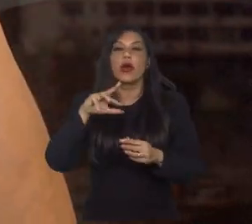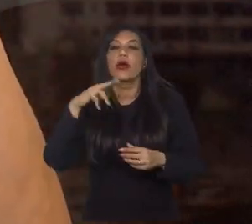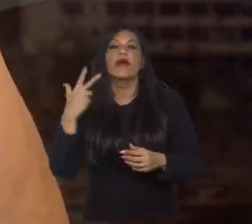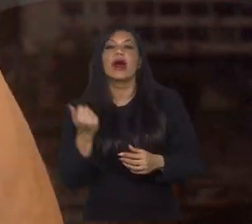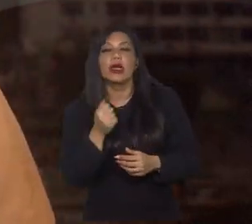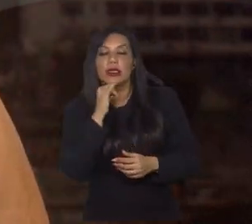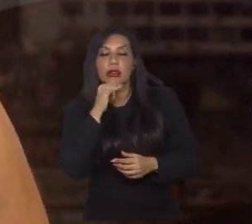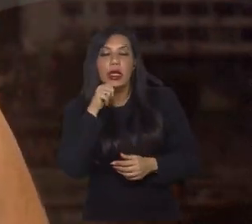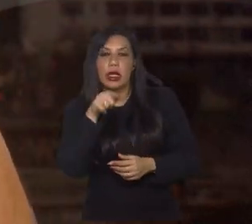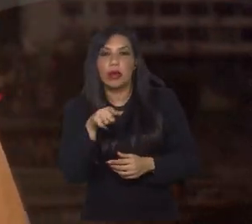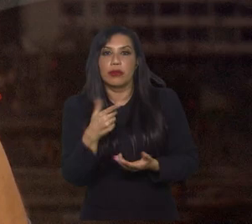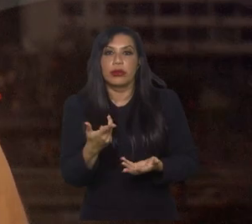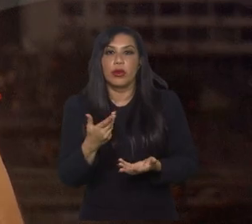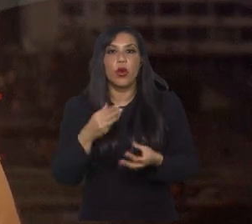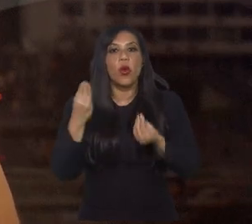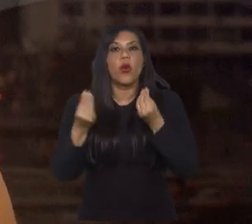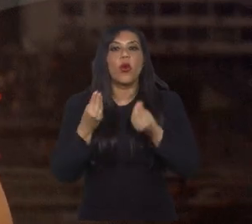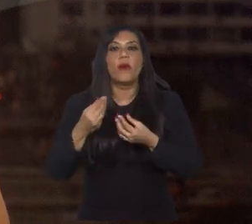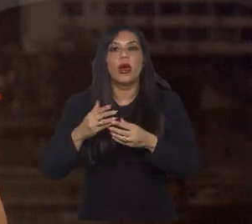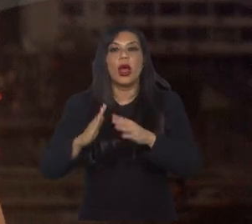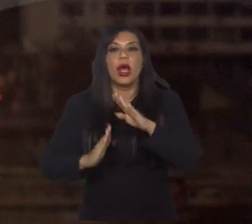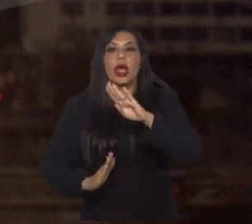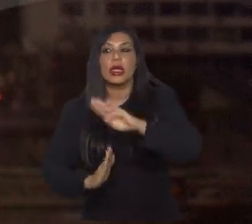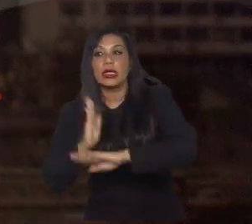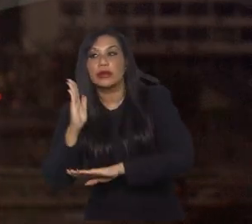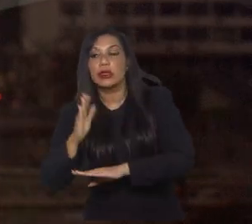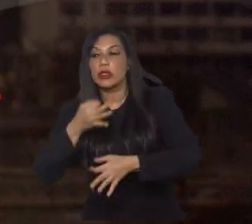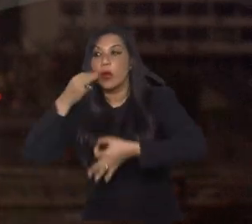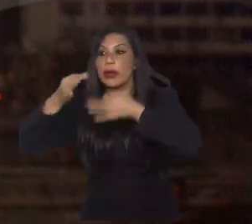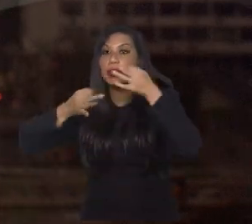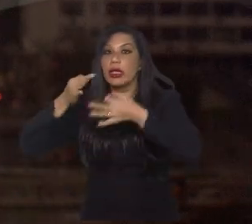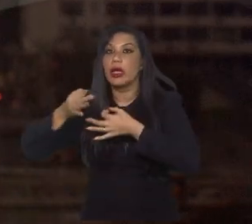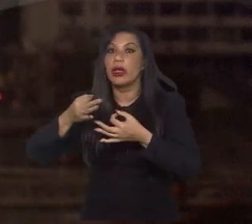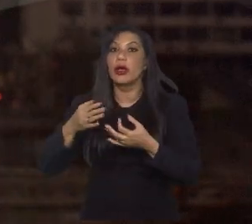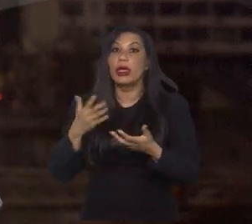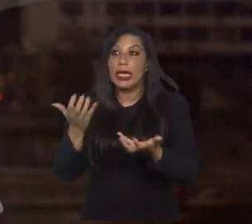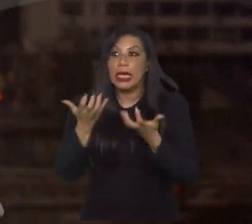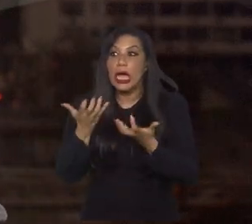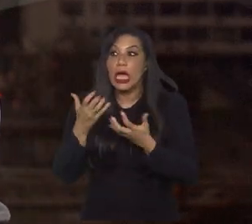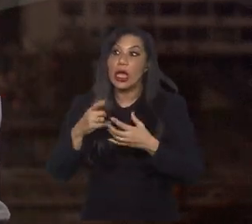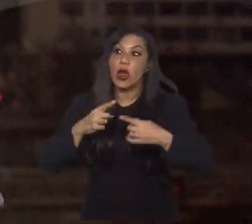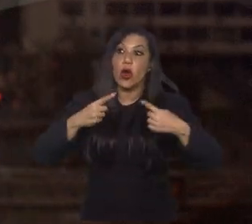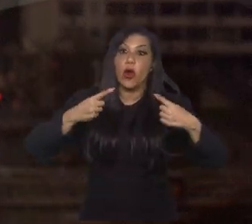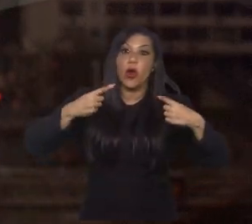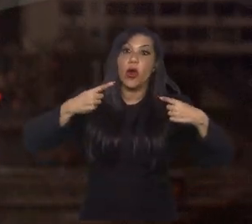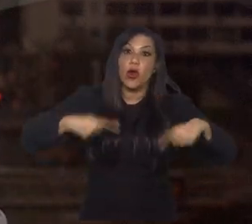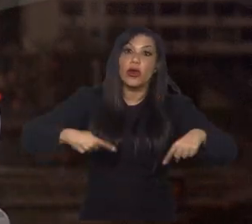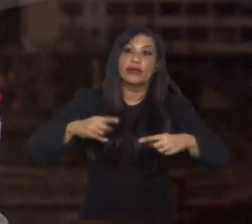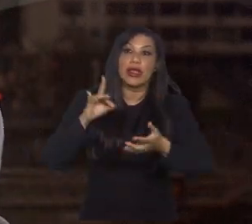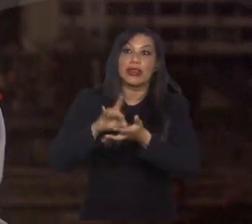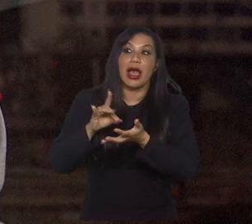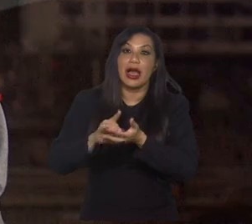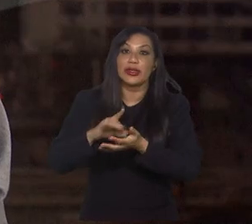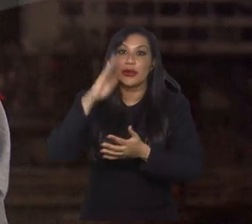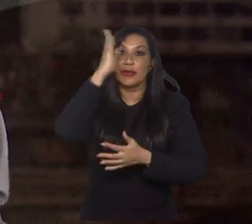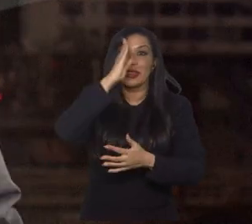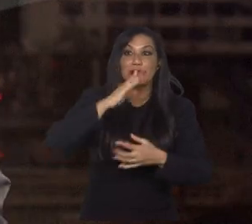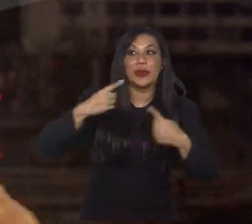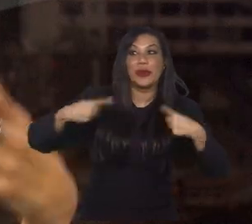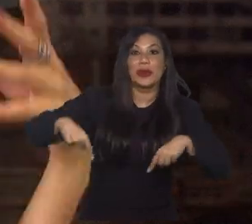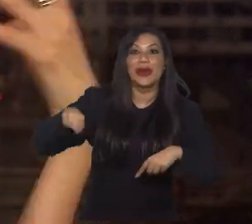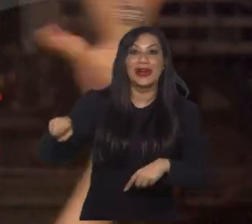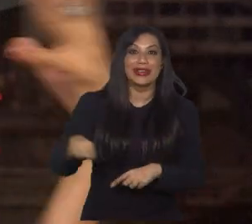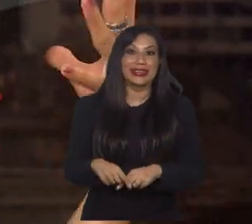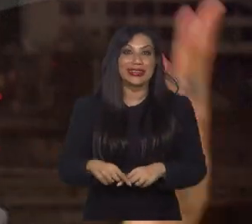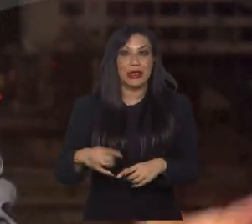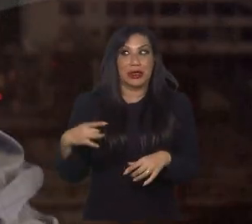vocês, como é que ficaria a classificação de vocês e quem vocês gostariam. De verdade, que o Brasil cruzasse, que não